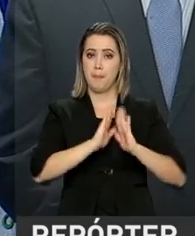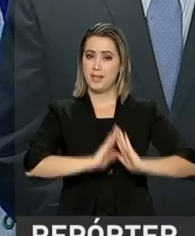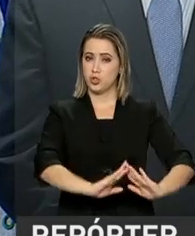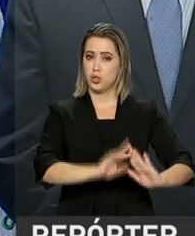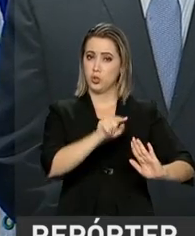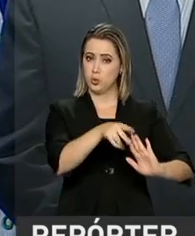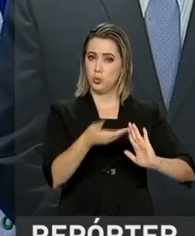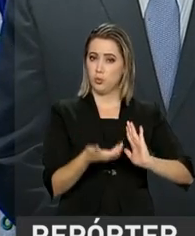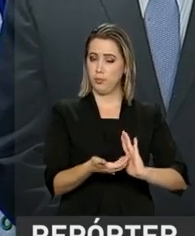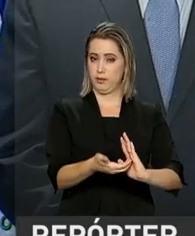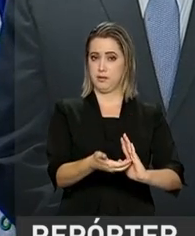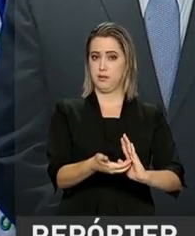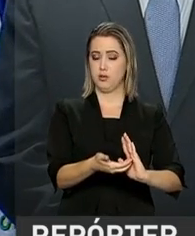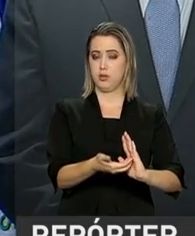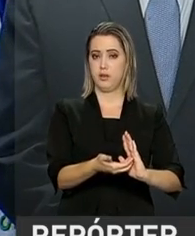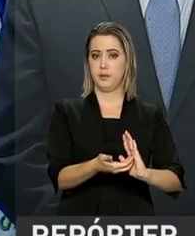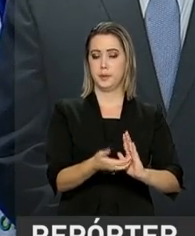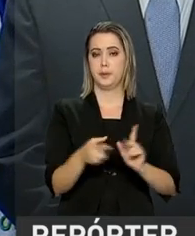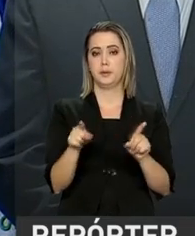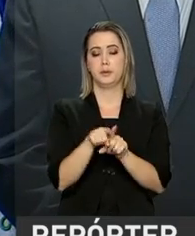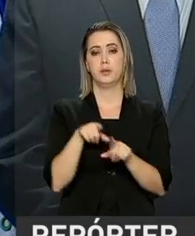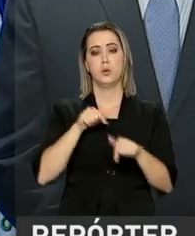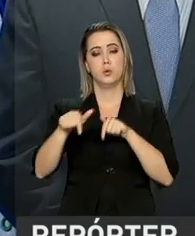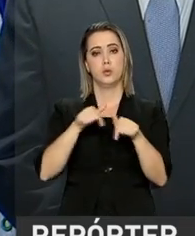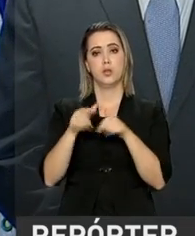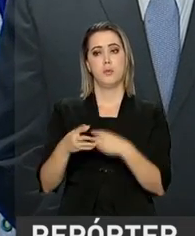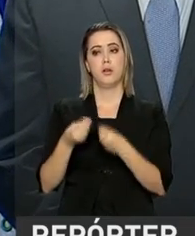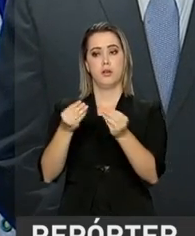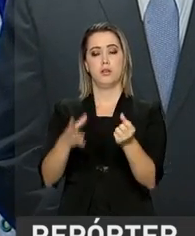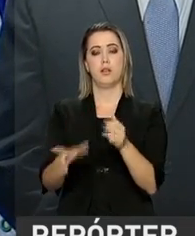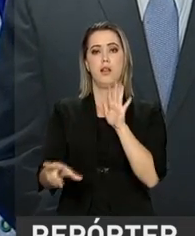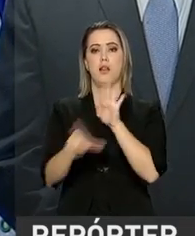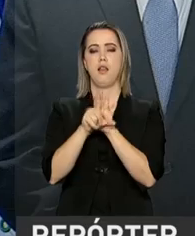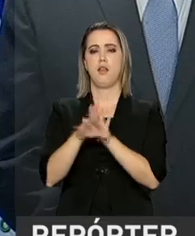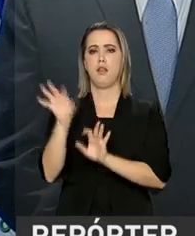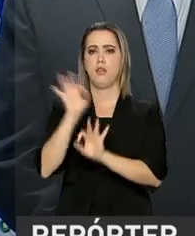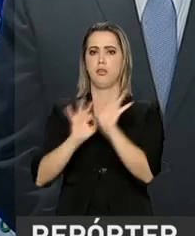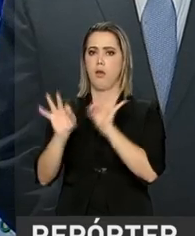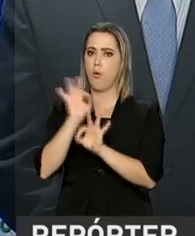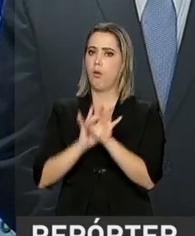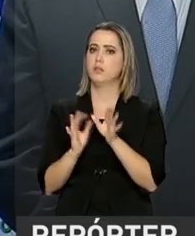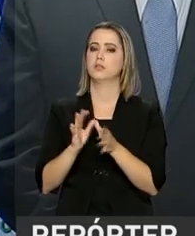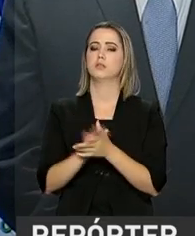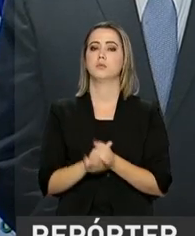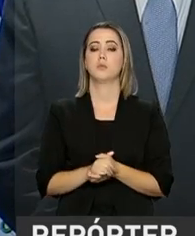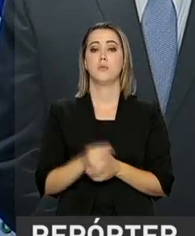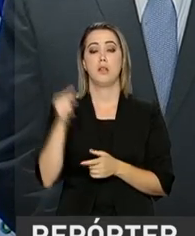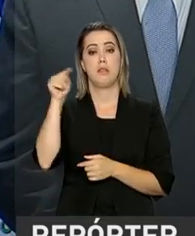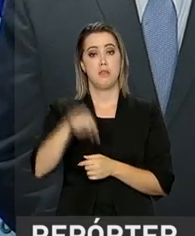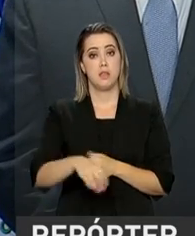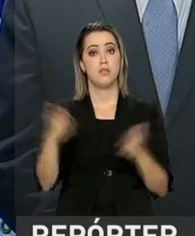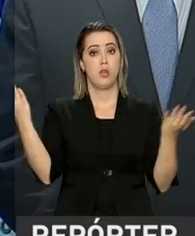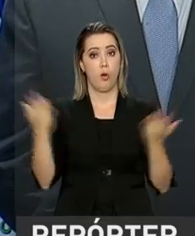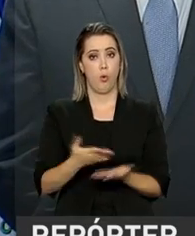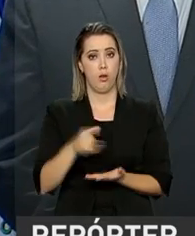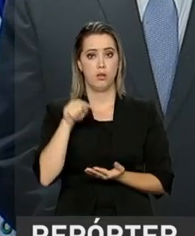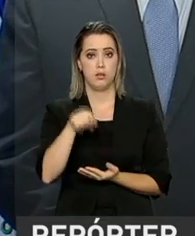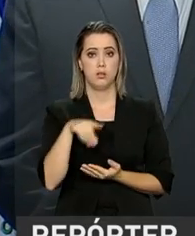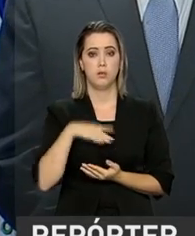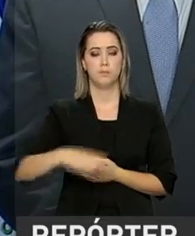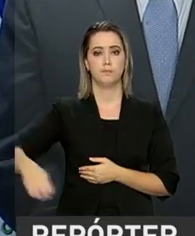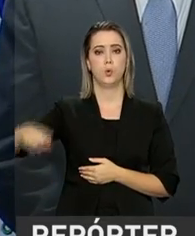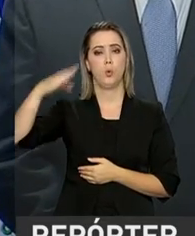senhor presidente da Câmara uma ação da lei da ordem e nesse instante